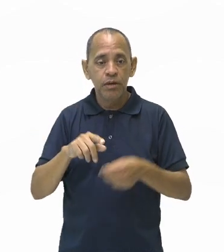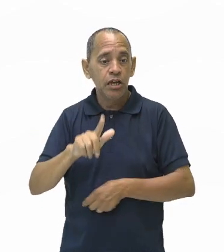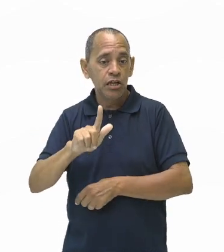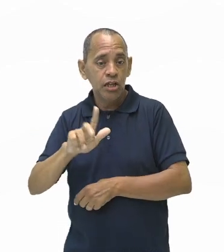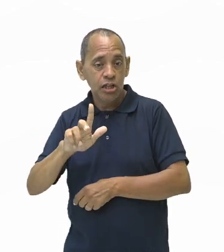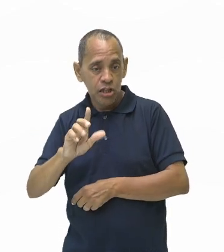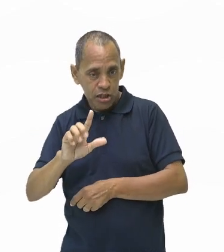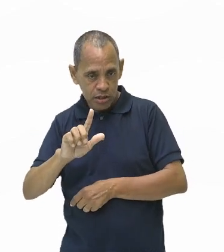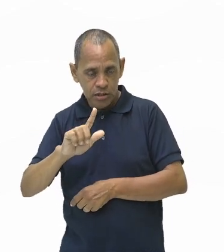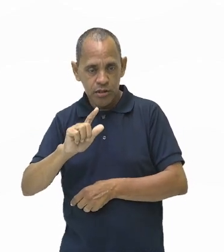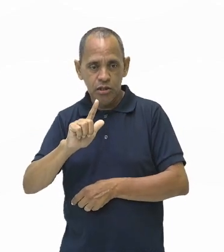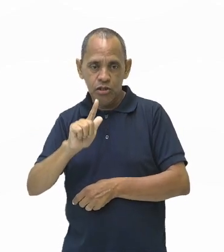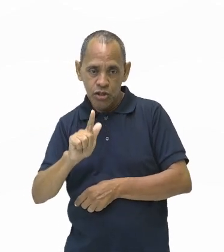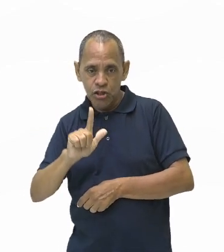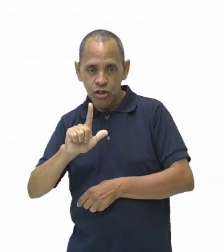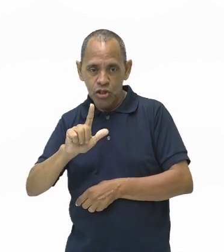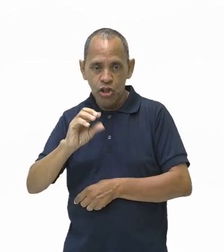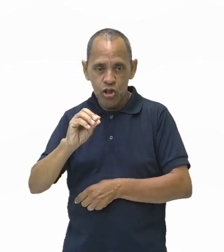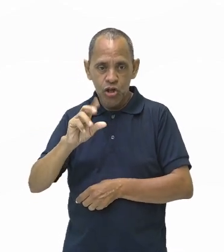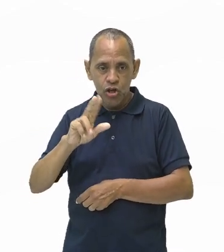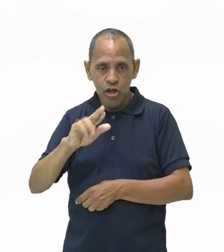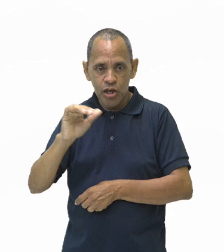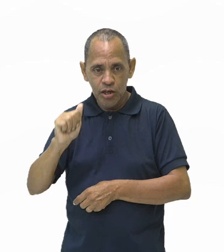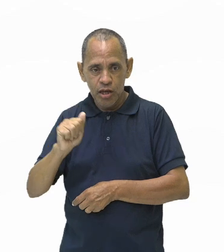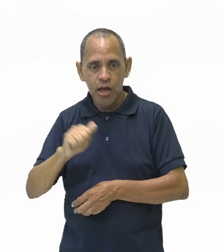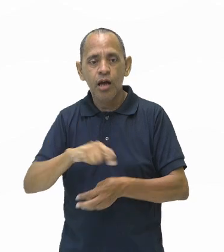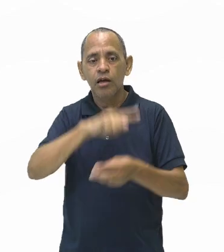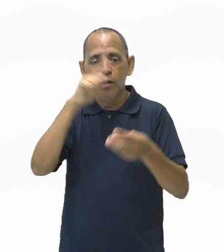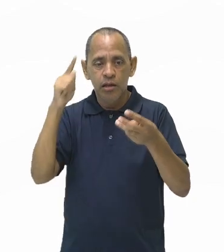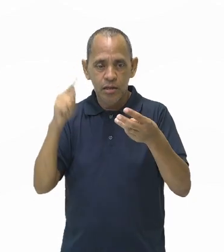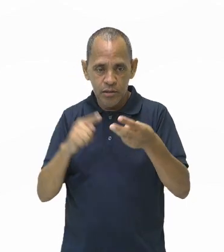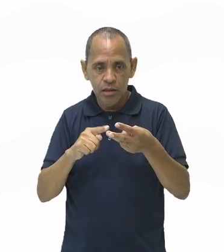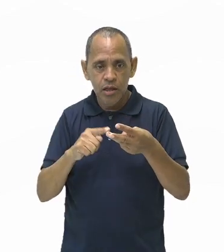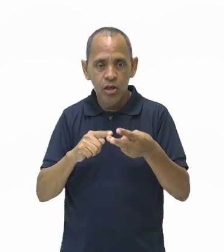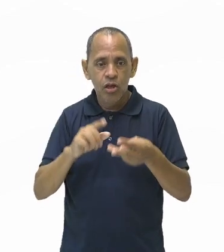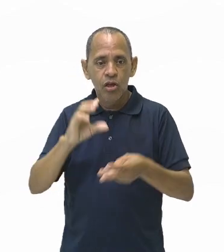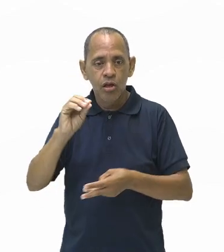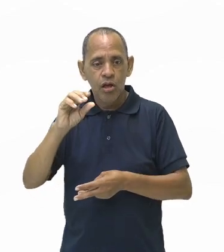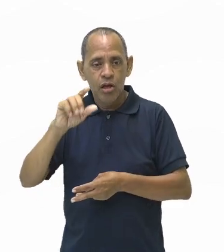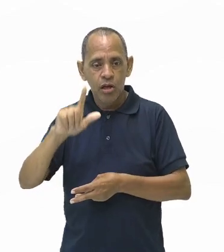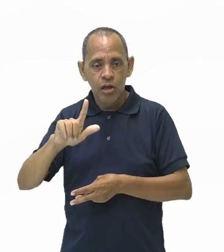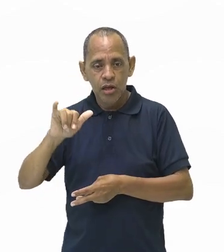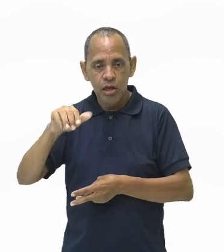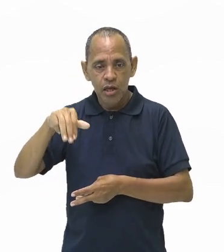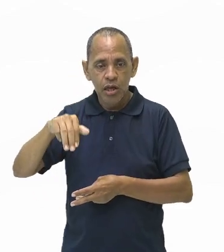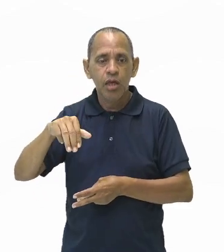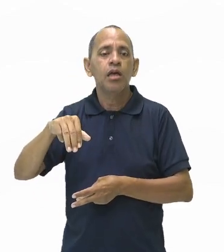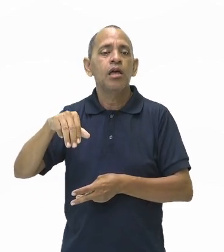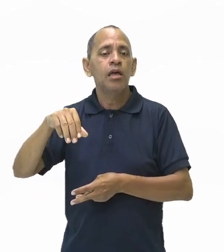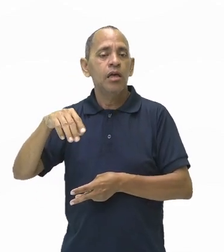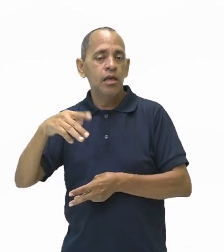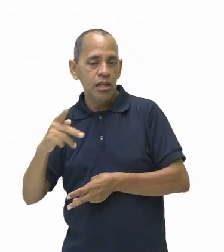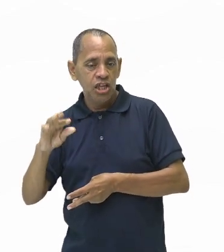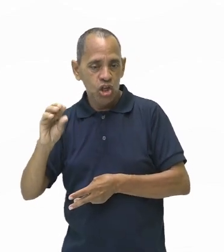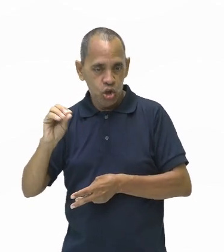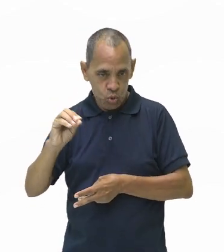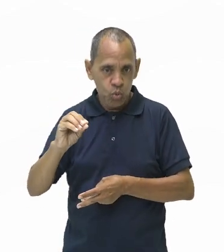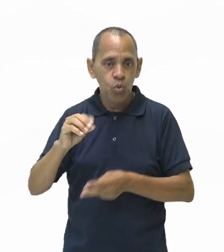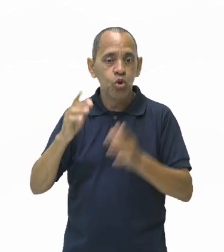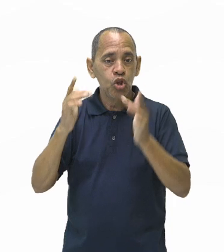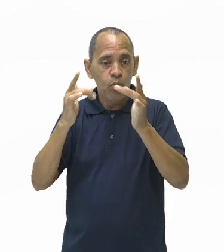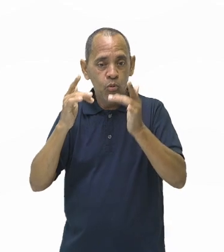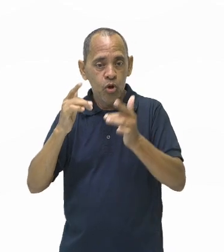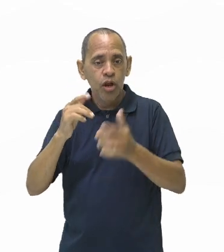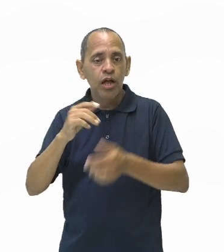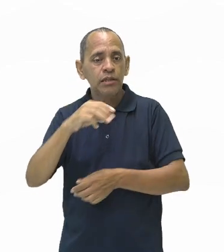da protagonista. O Olímpico, que é o namorado de Macabeia, né? Aquele que vai enganar